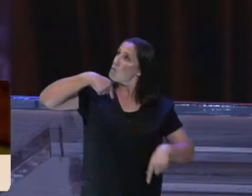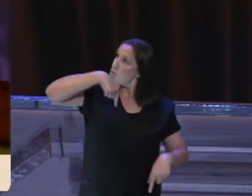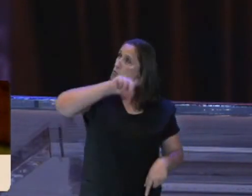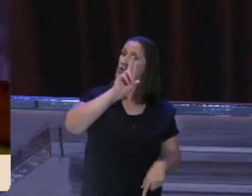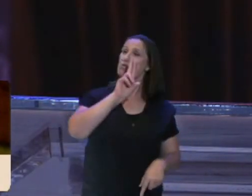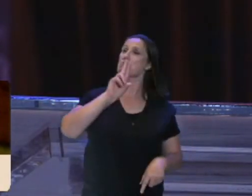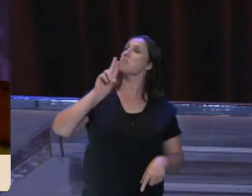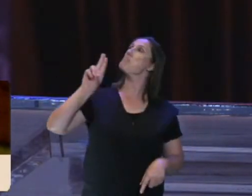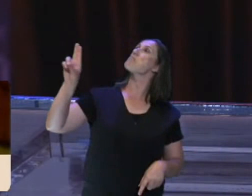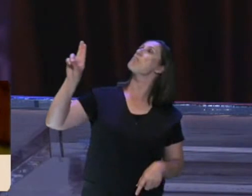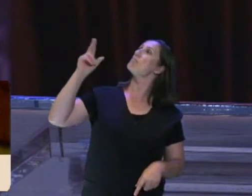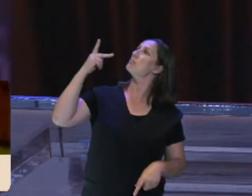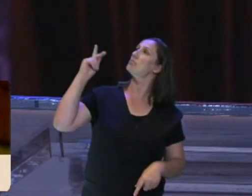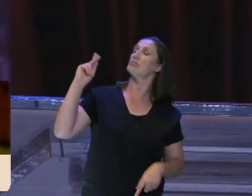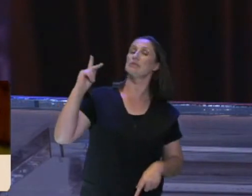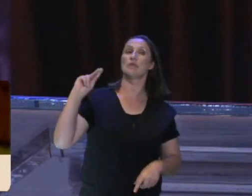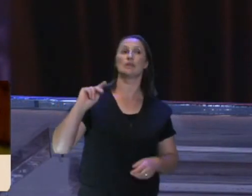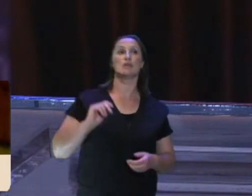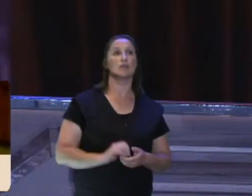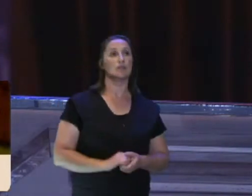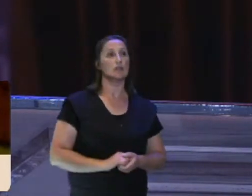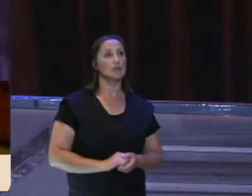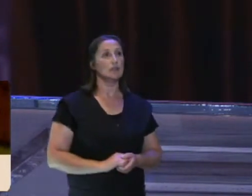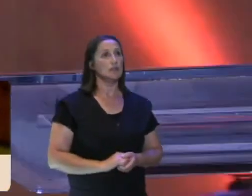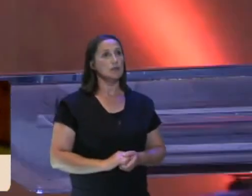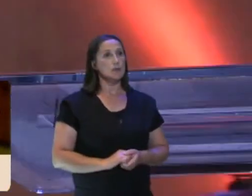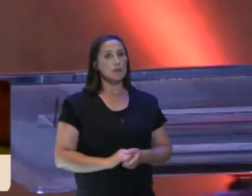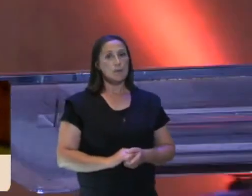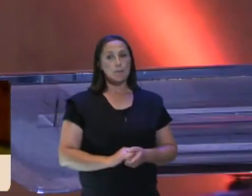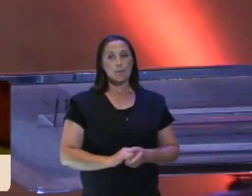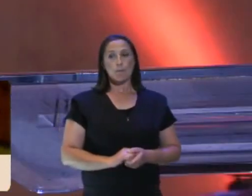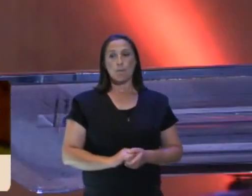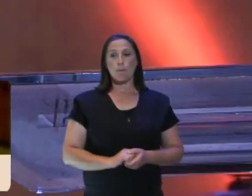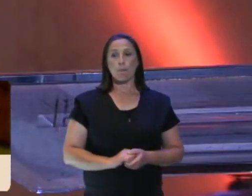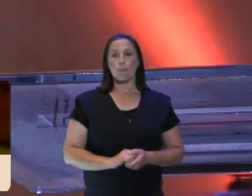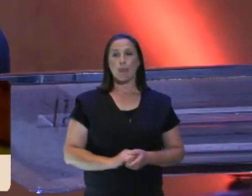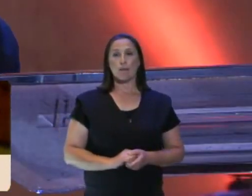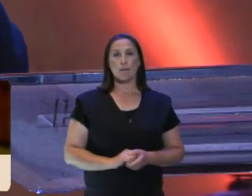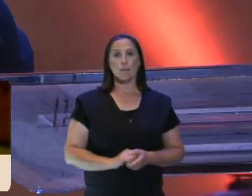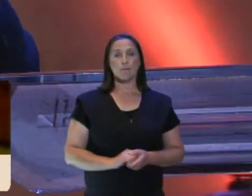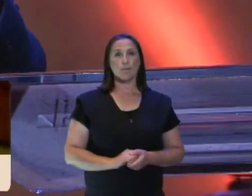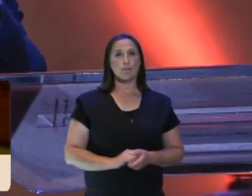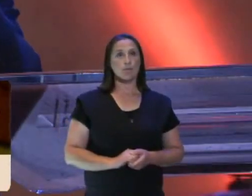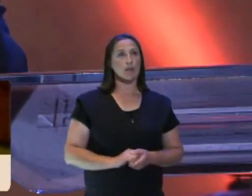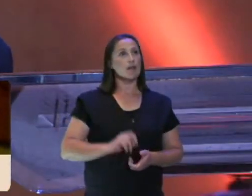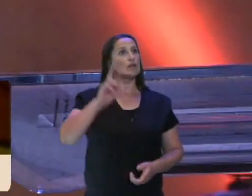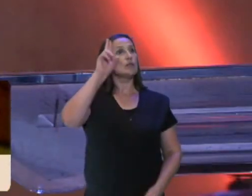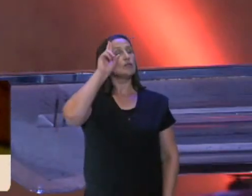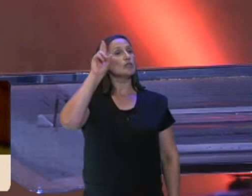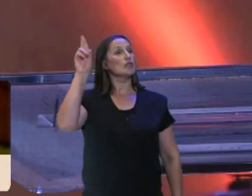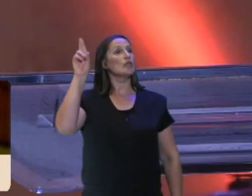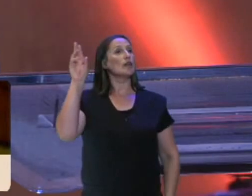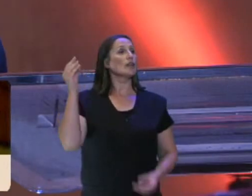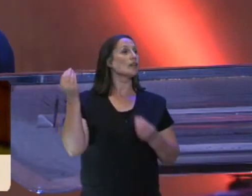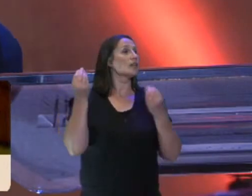do Senhor dos Exércitos. Aí o Senhor vai dar algumas coisas malucas. Pega 5